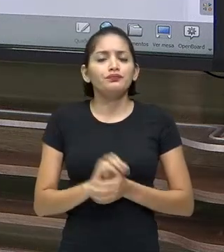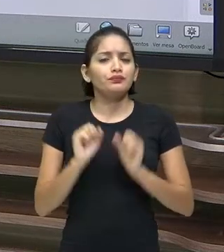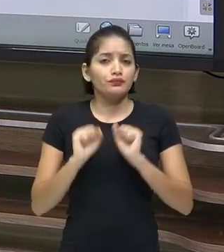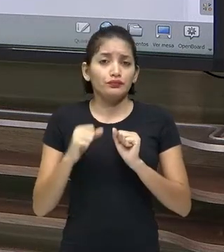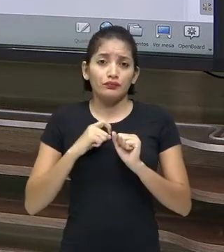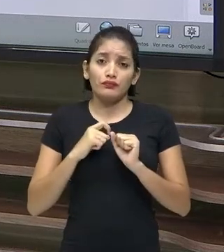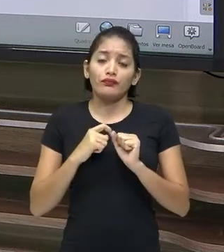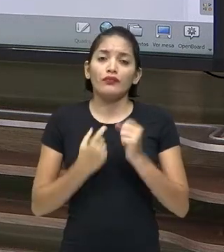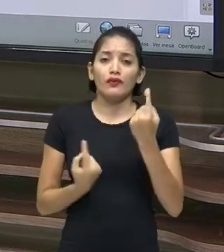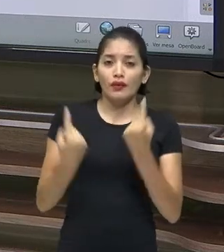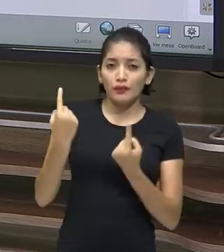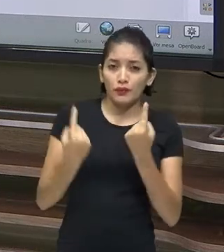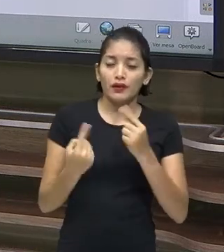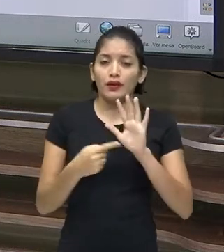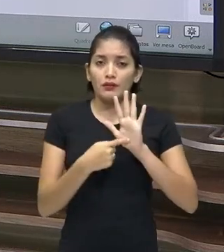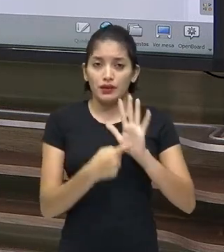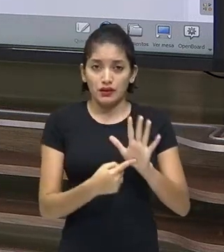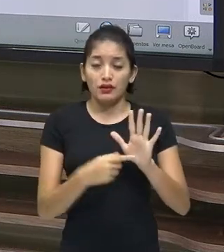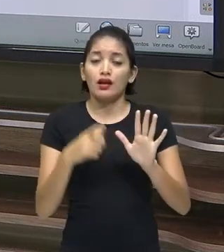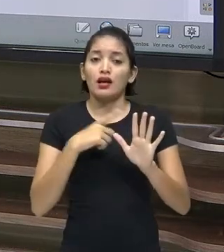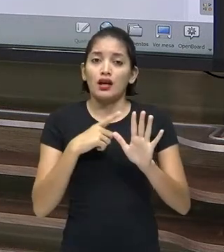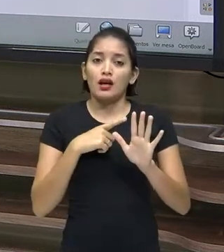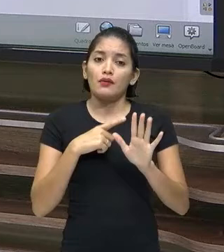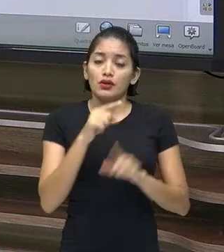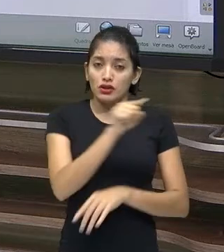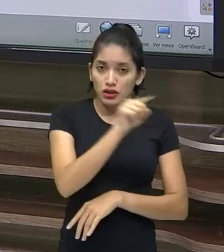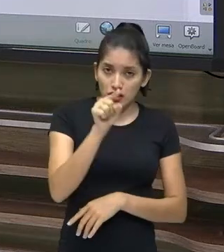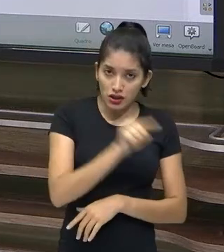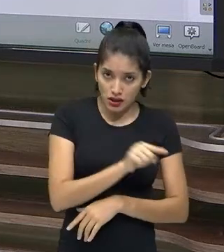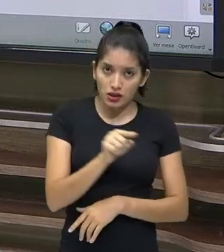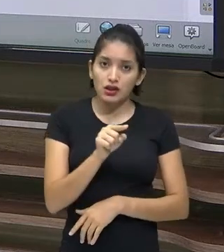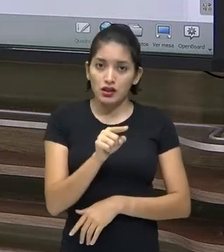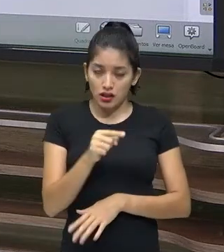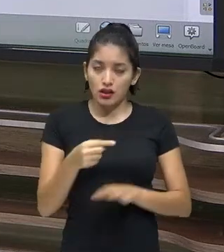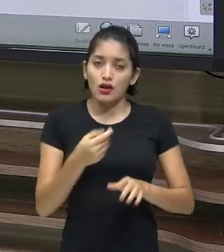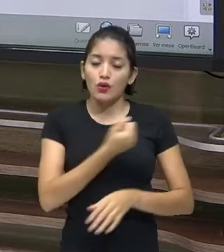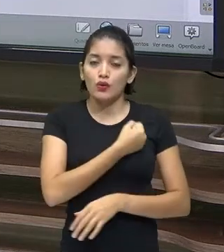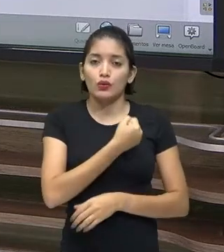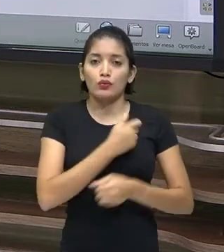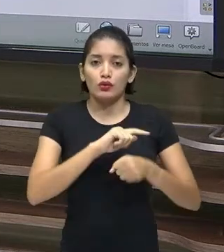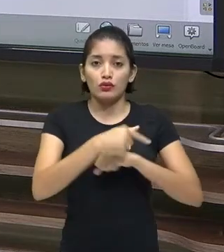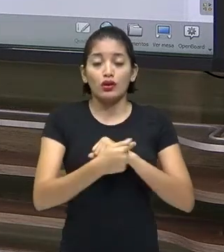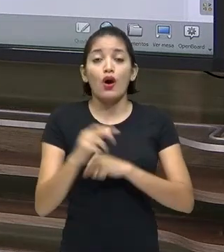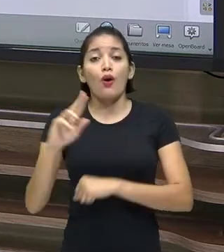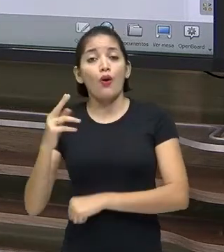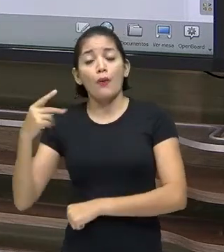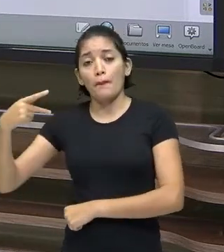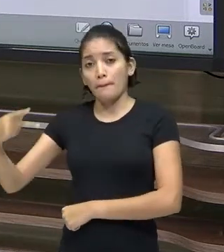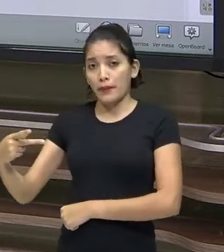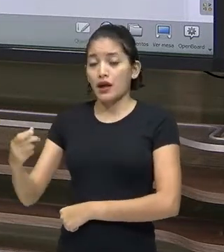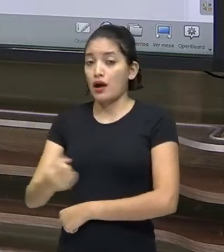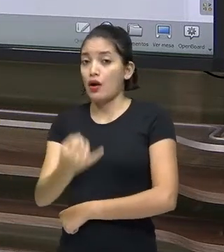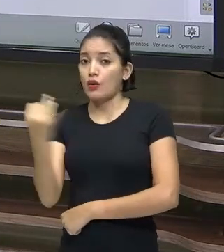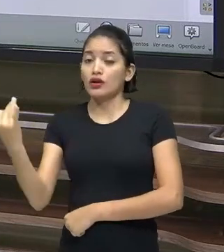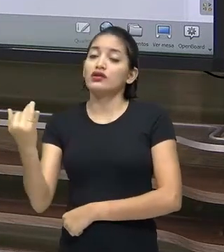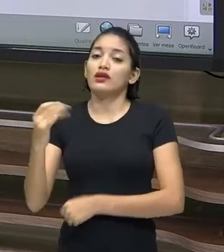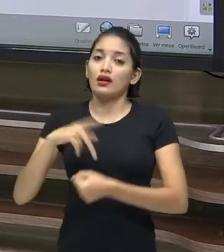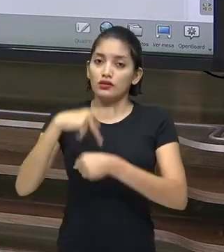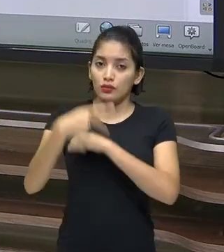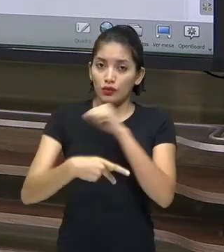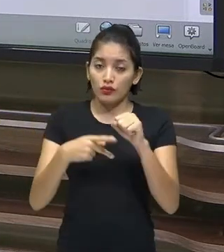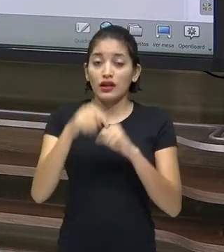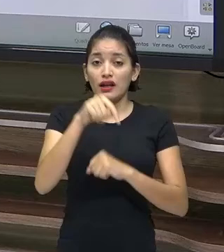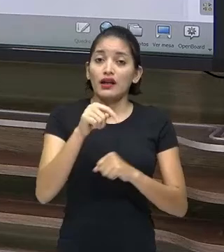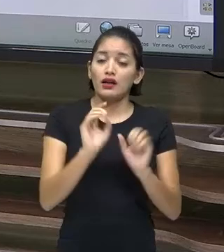duas representações. A gente pode colocar o Z representando o número atômico ou o P, que é a quantidade de prótons que aquele